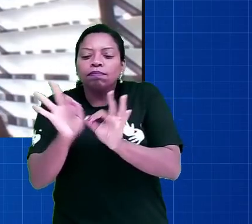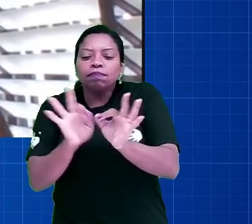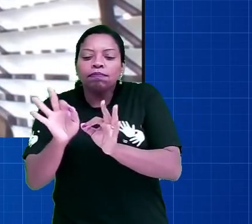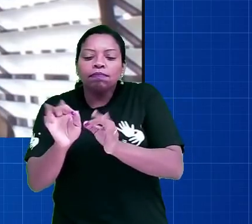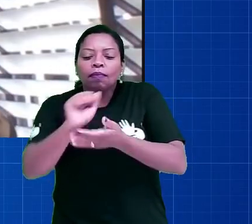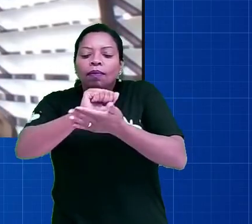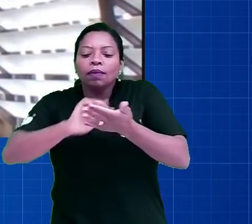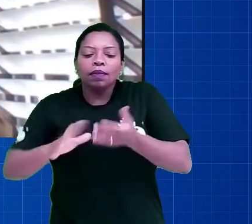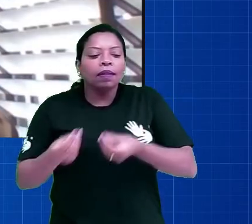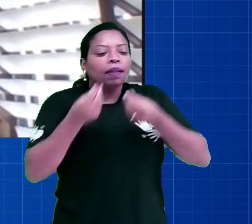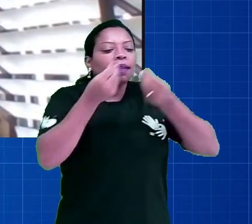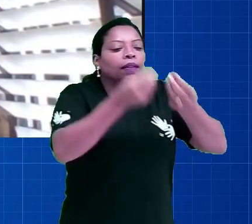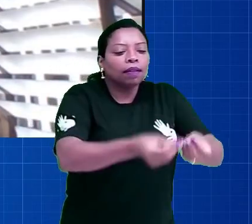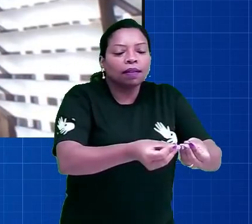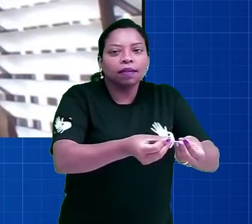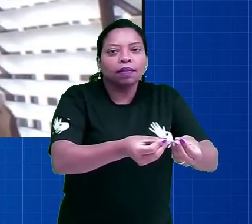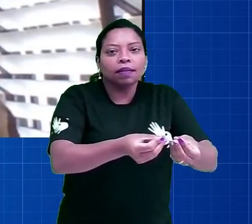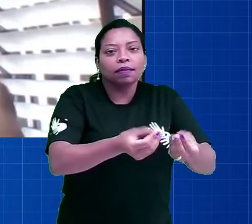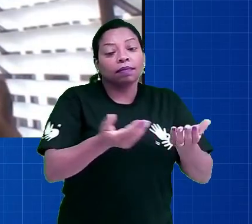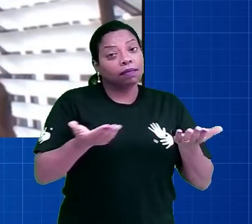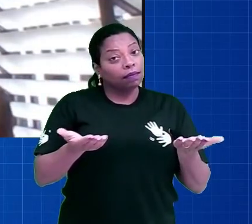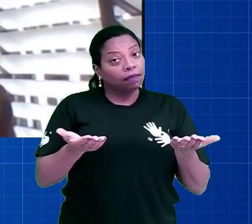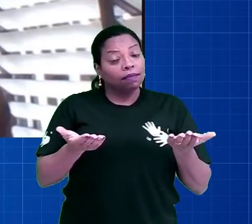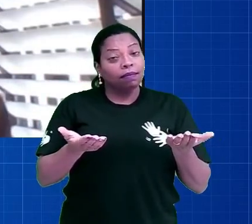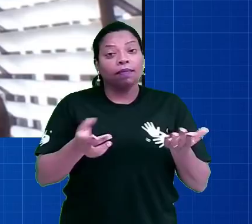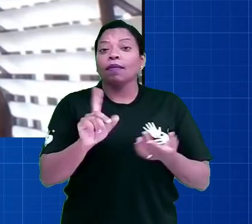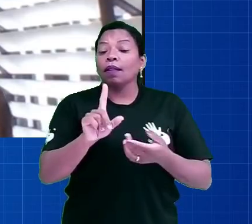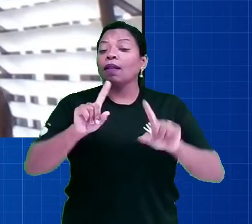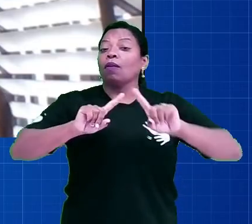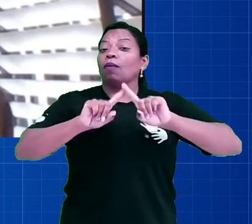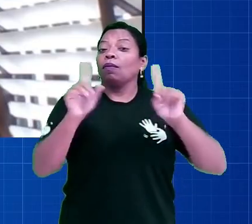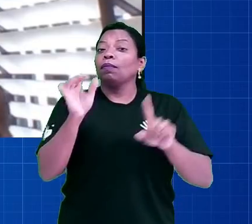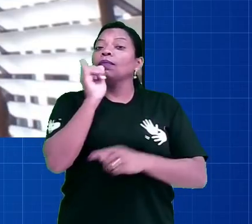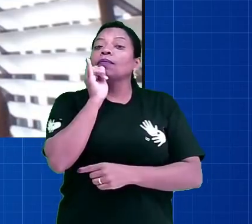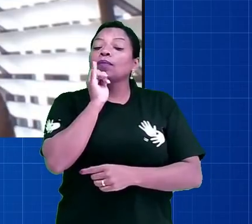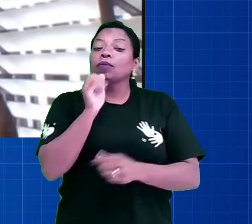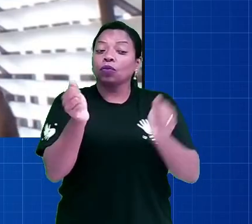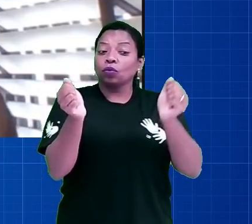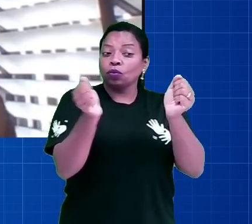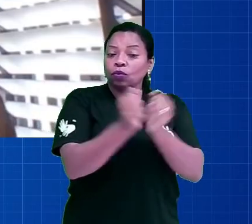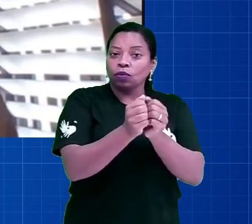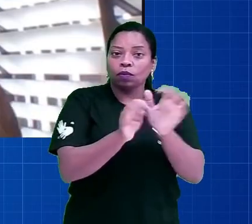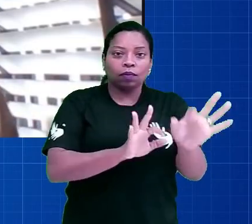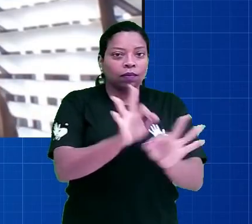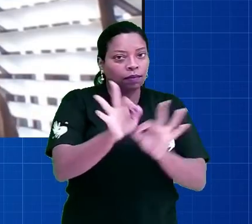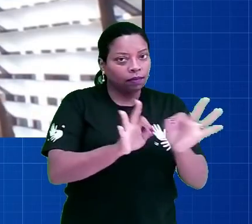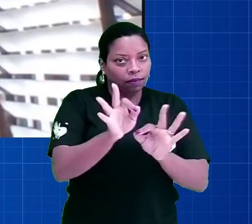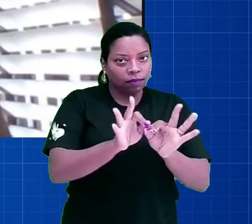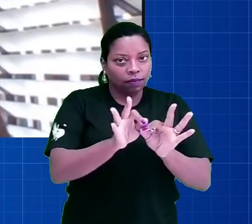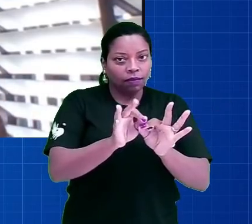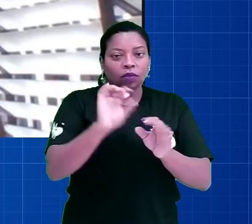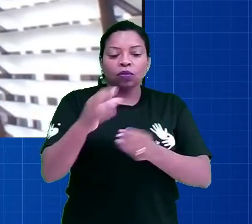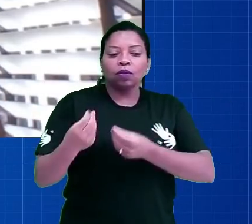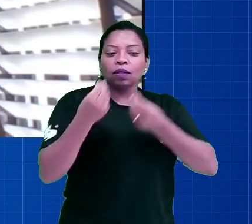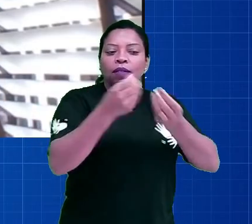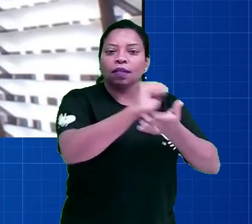ele já conhece lá na sala de recursos multifuncionais, e ele leva para o professor da classe comum, o professor regente,